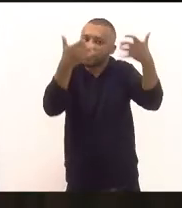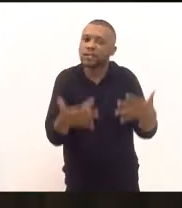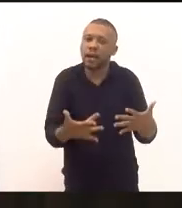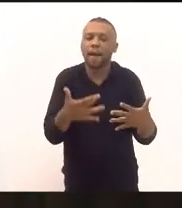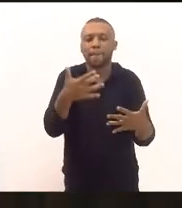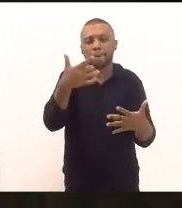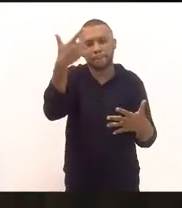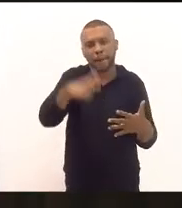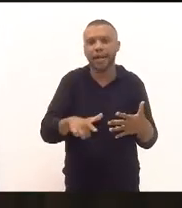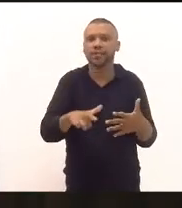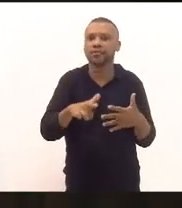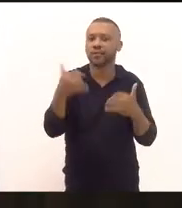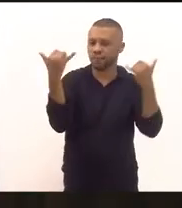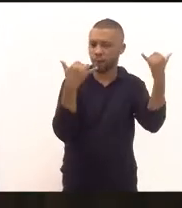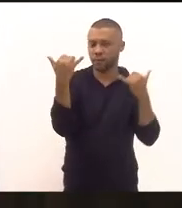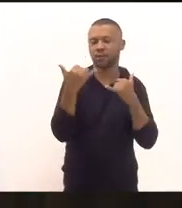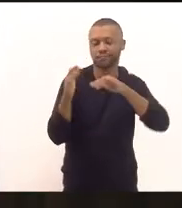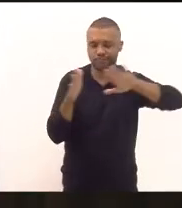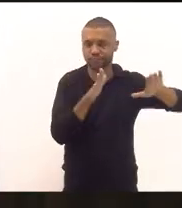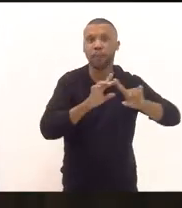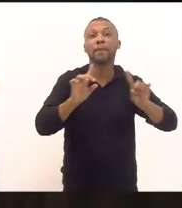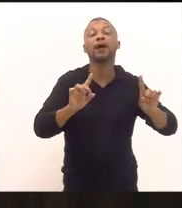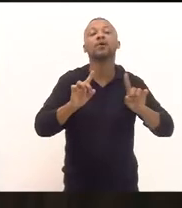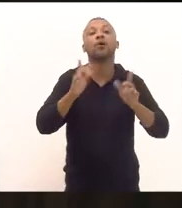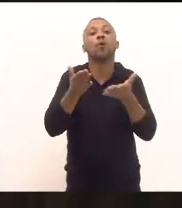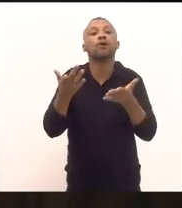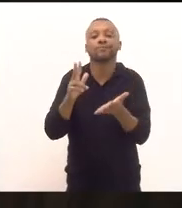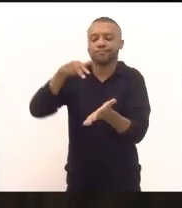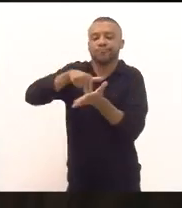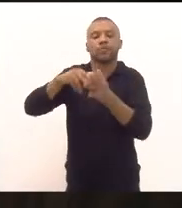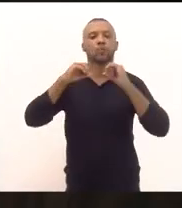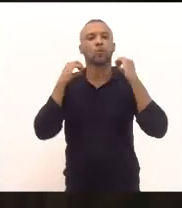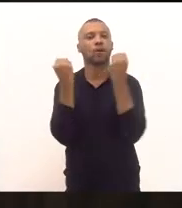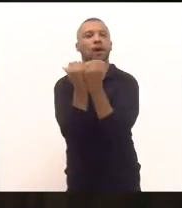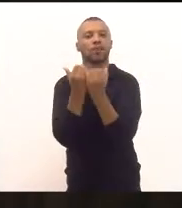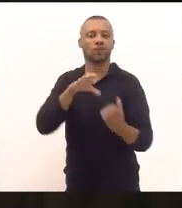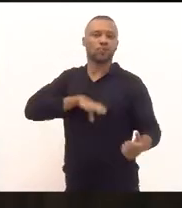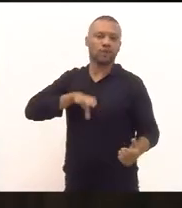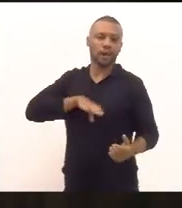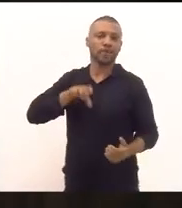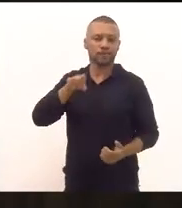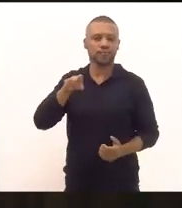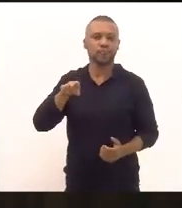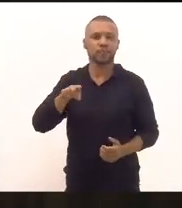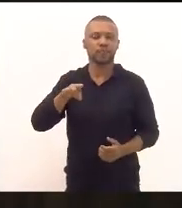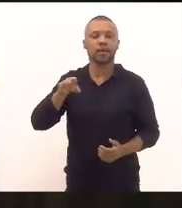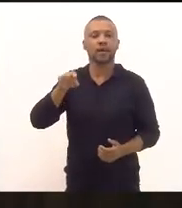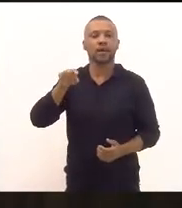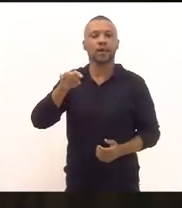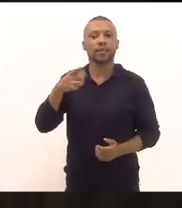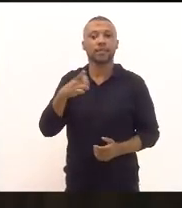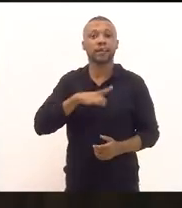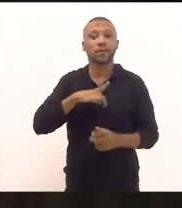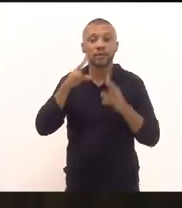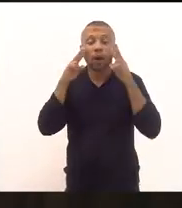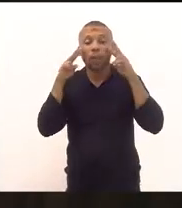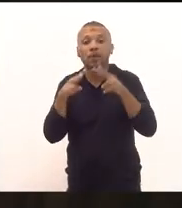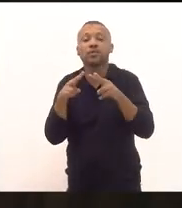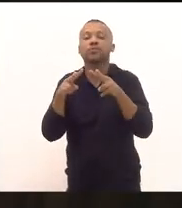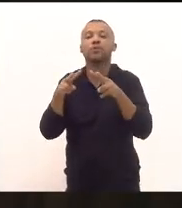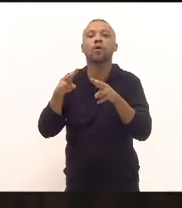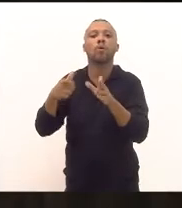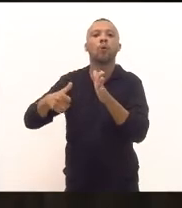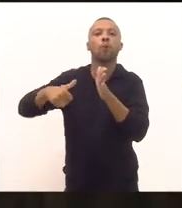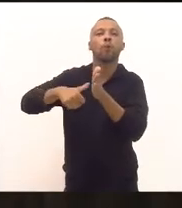Mas hoje tivemos lá no Vasco rememorando exatamente a possibilidade de reconhecer um